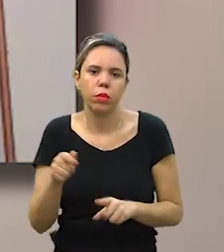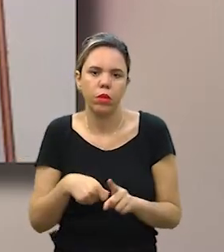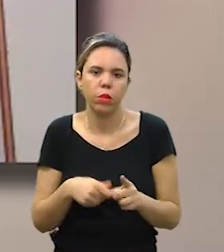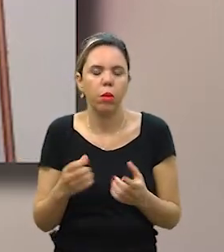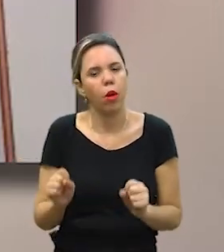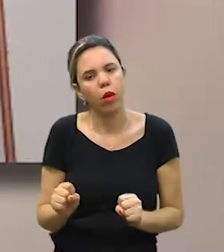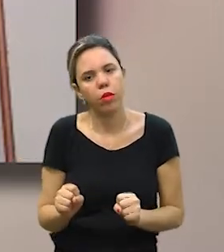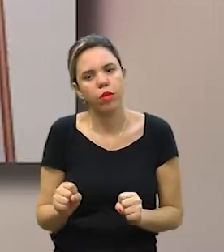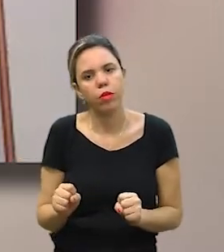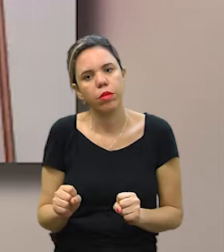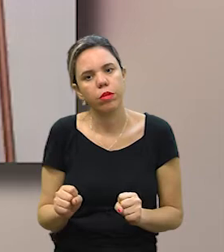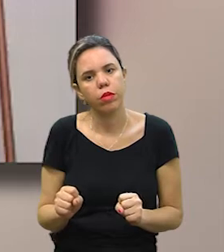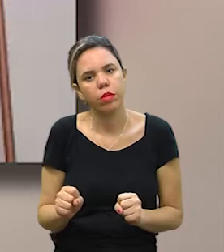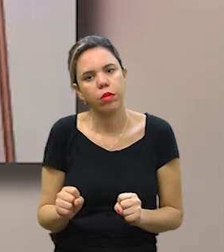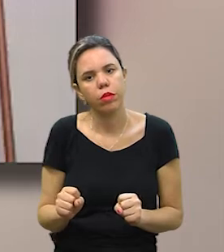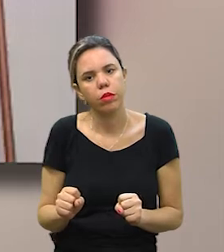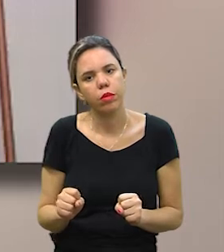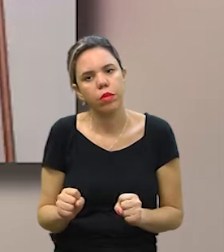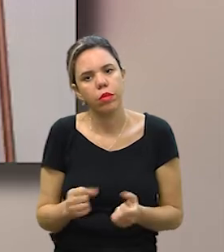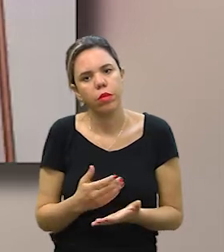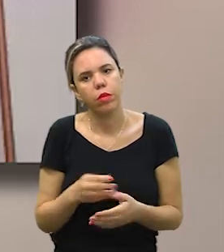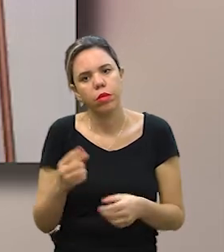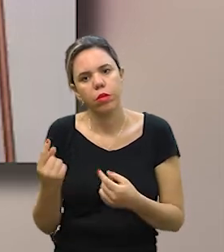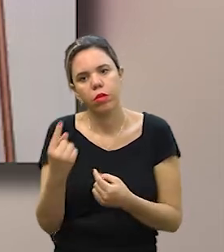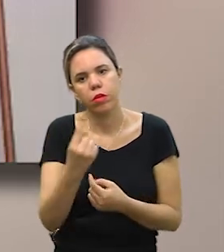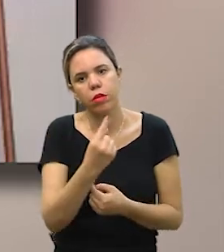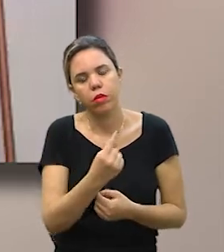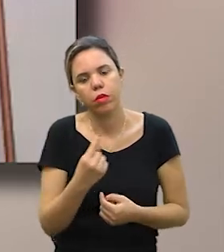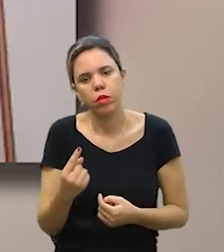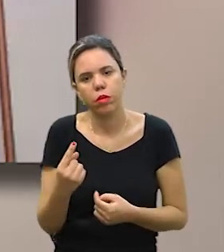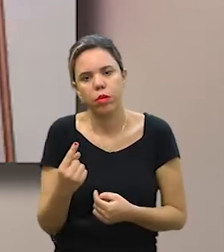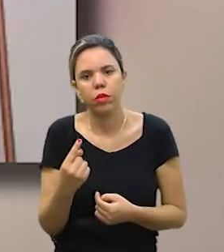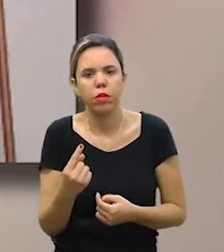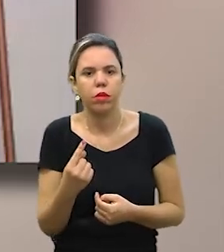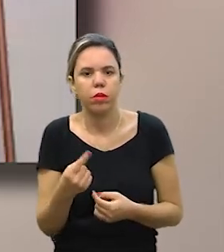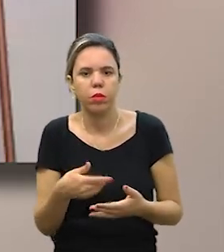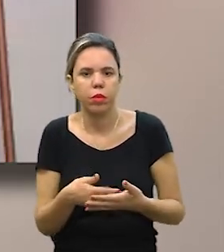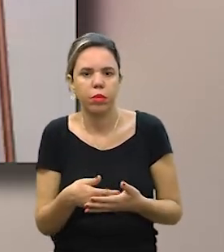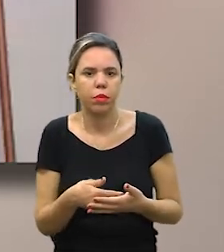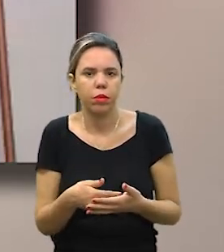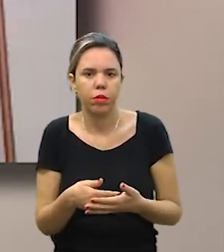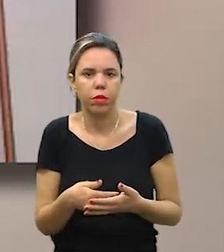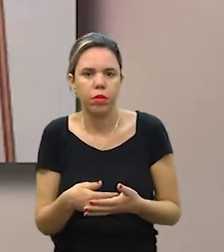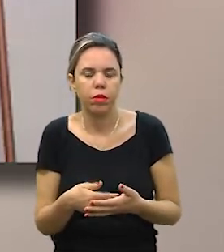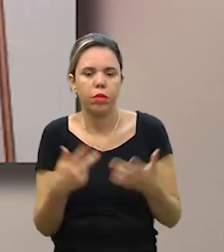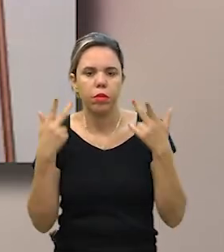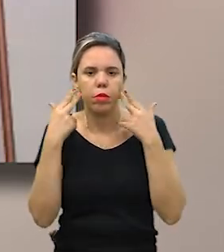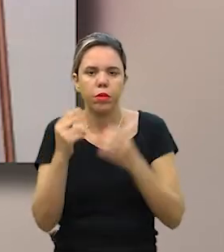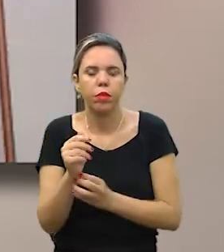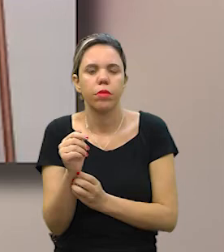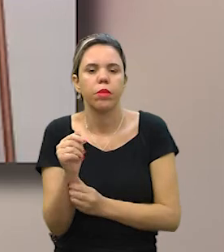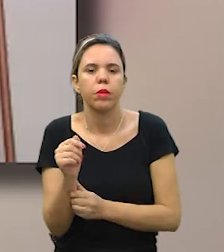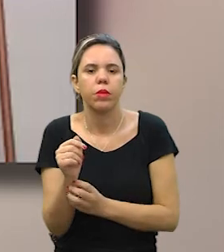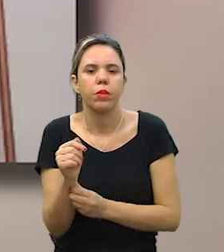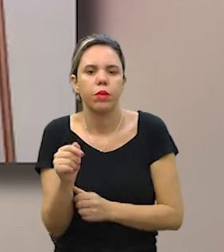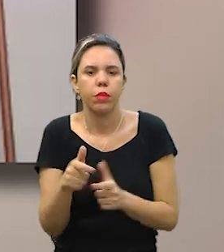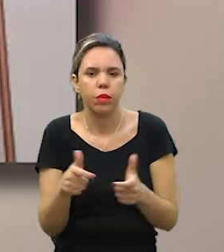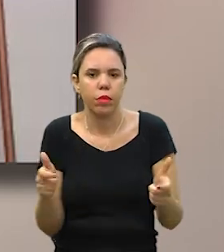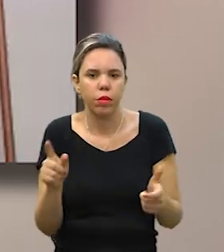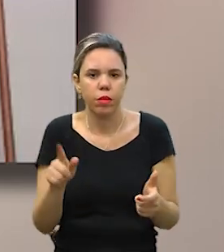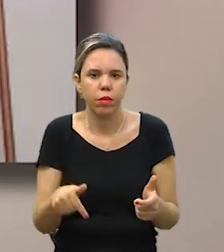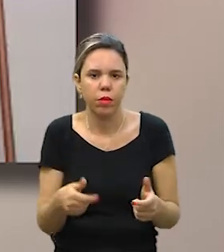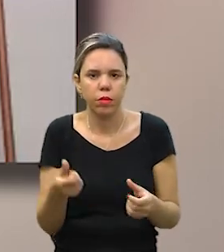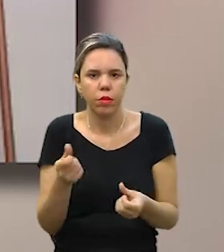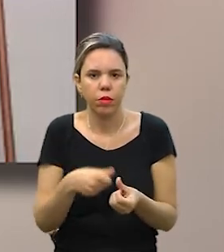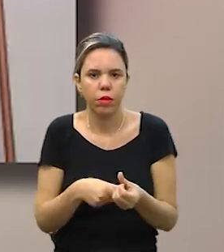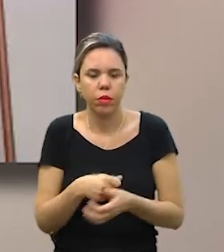7º mês? Pode. Isso vai ser individualizado para cada bebê. Normalmente, para a grande